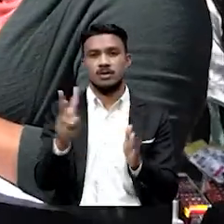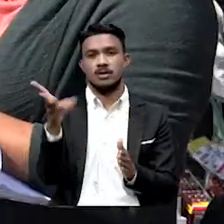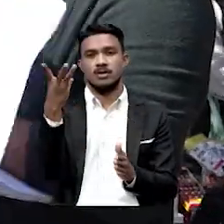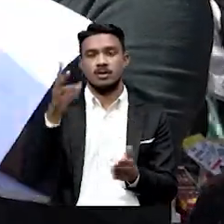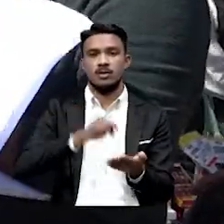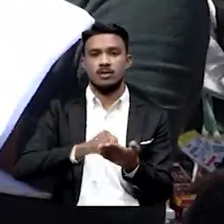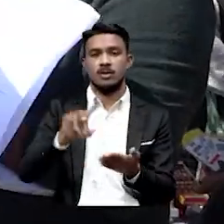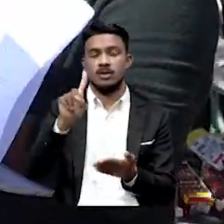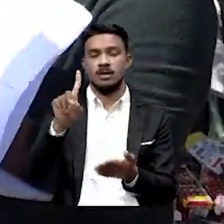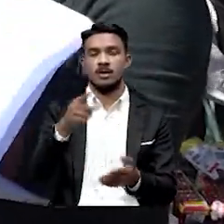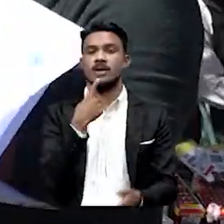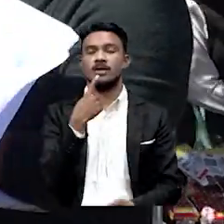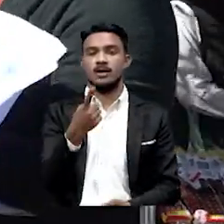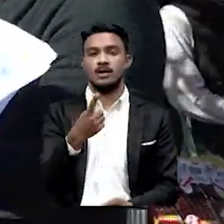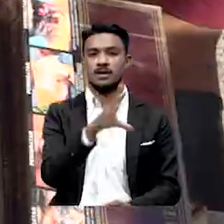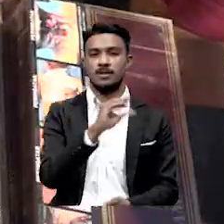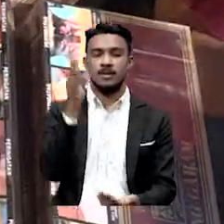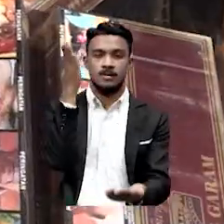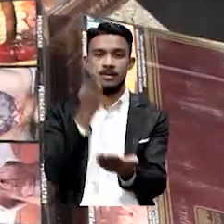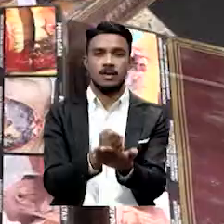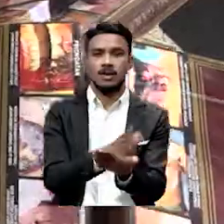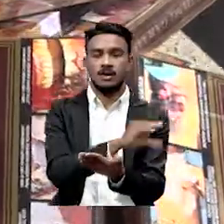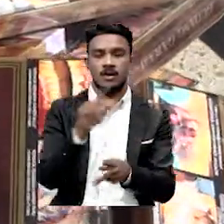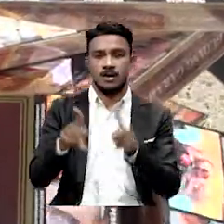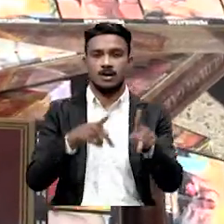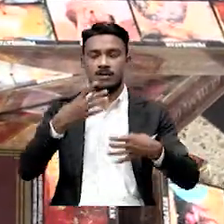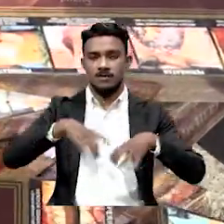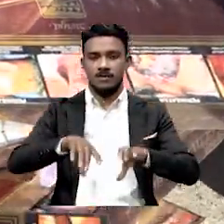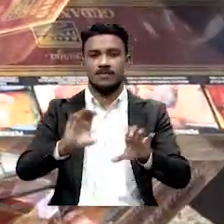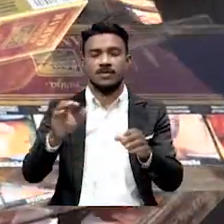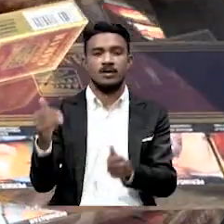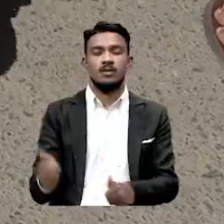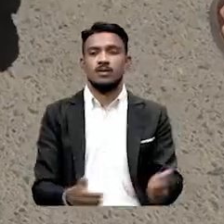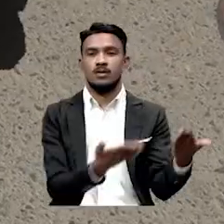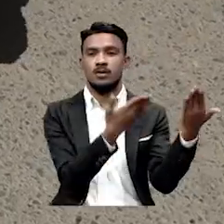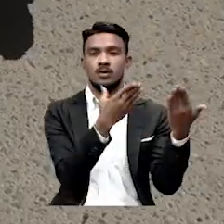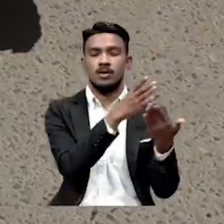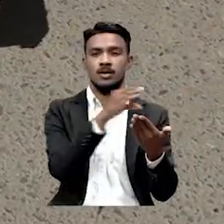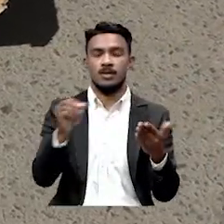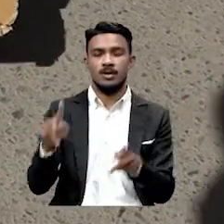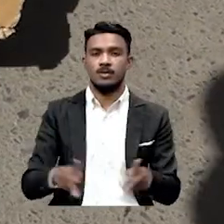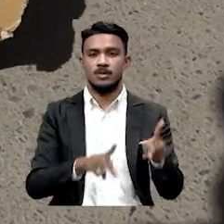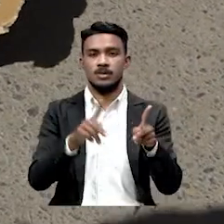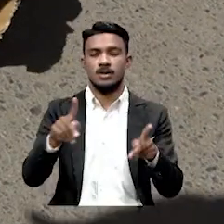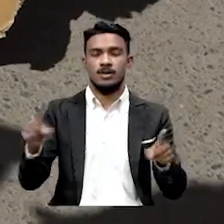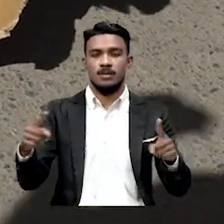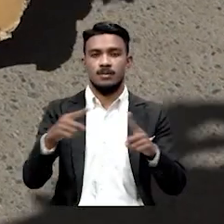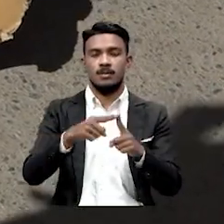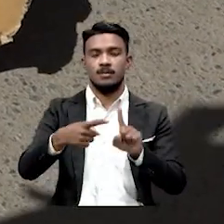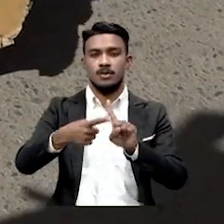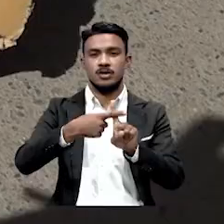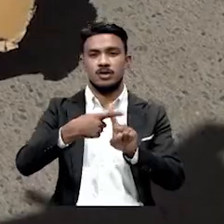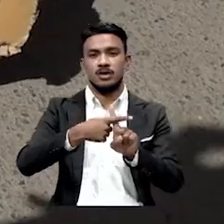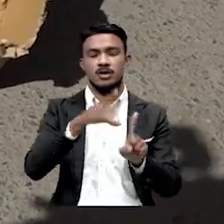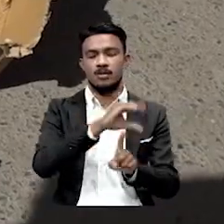número idane hatete katak, proibido ato komersializa halo importação no publicidade ba qualquer dispositivo